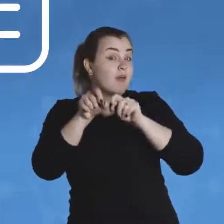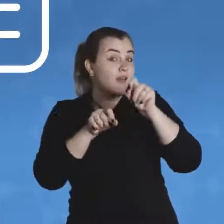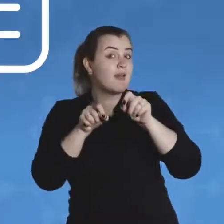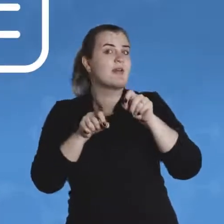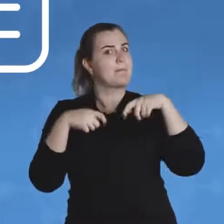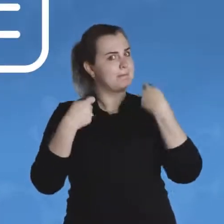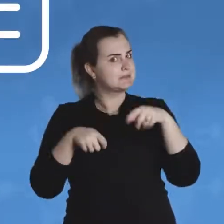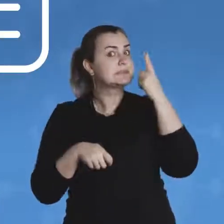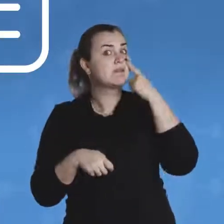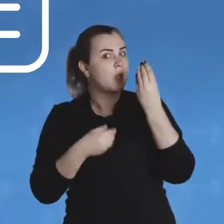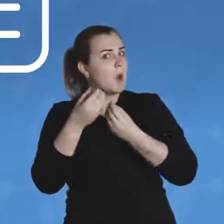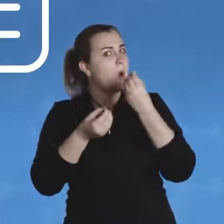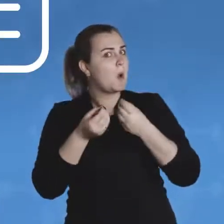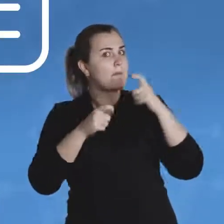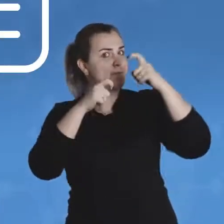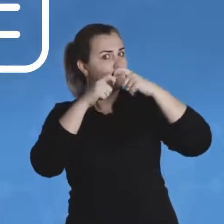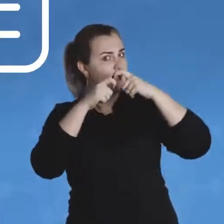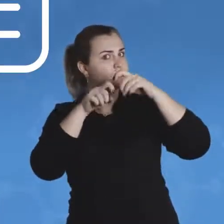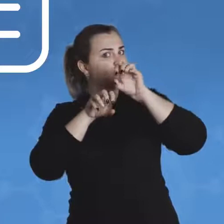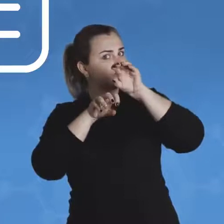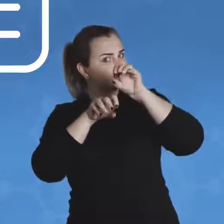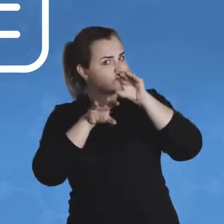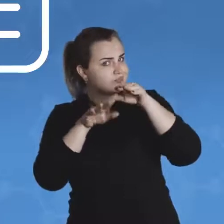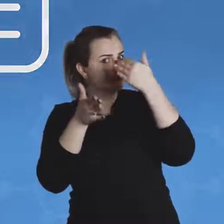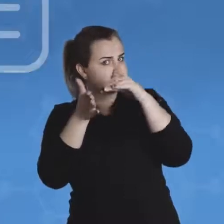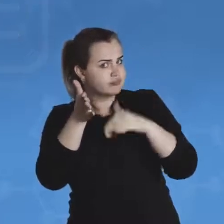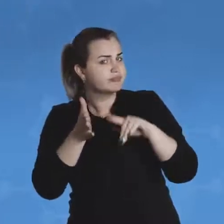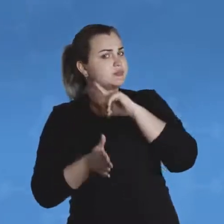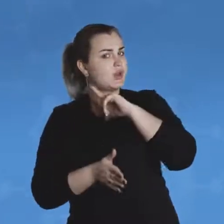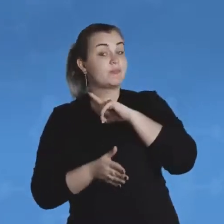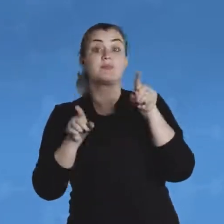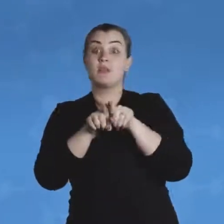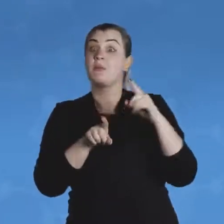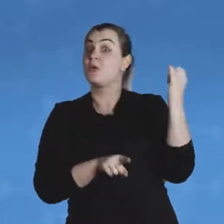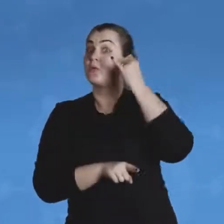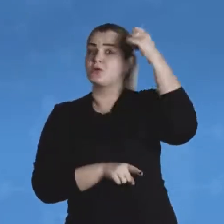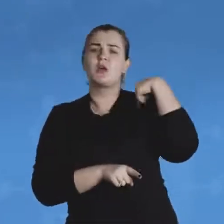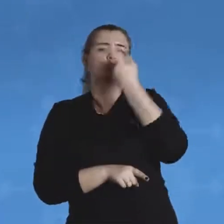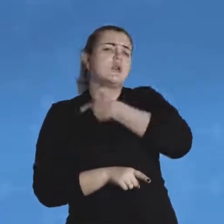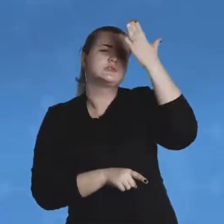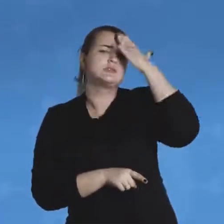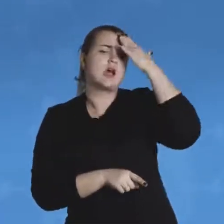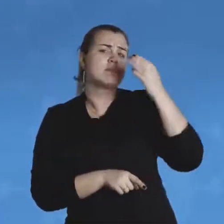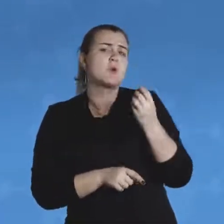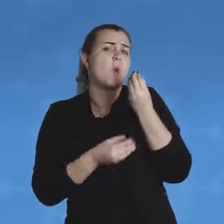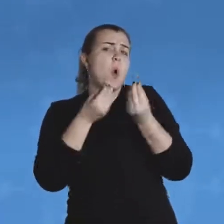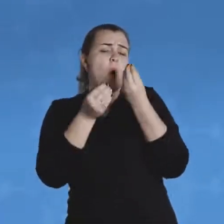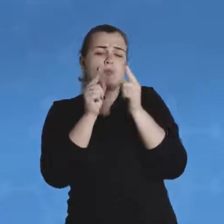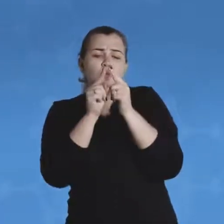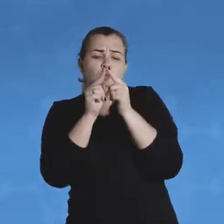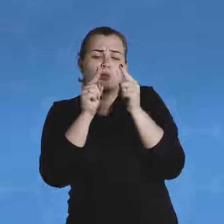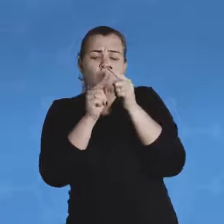na receita médica. Além das seringas, é muito importante que saibamos o tamanho da agulha que está na seringa que